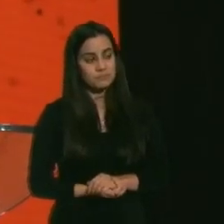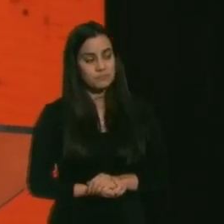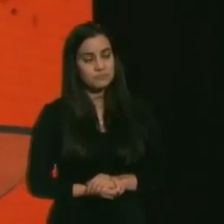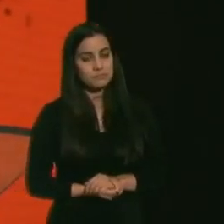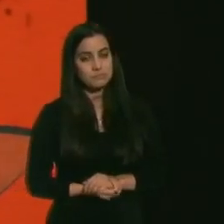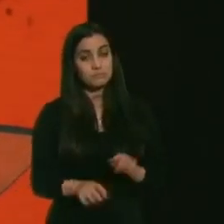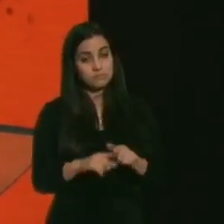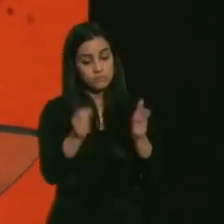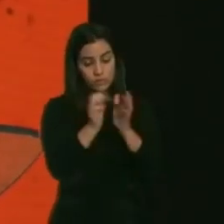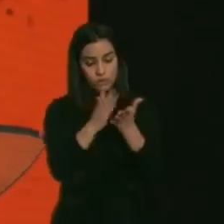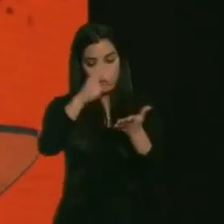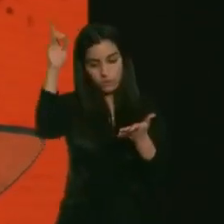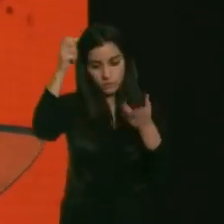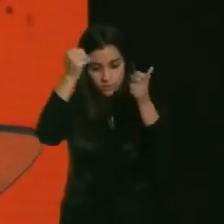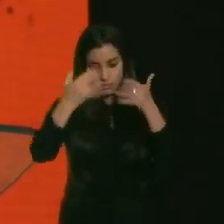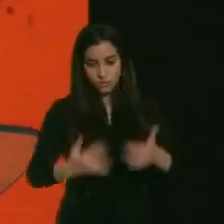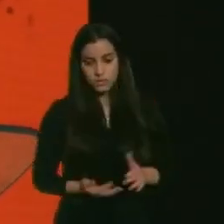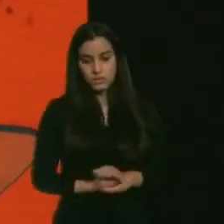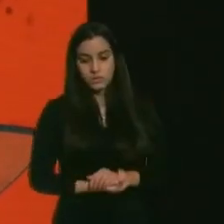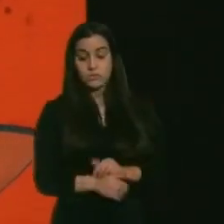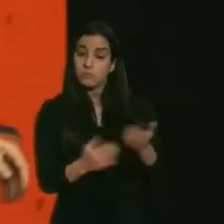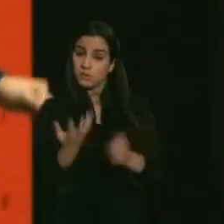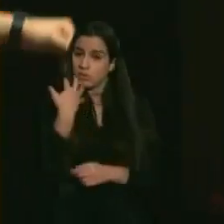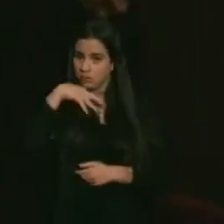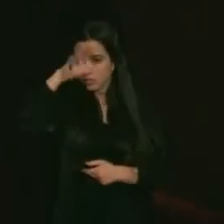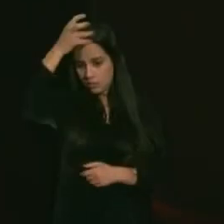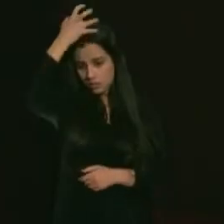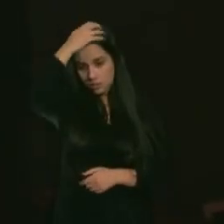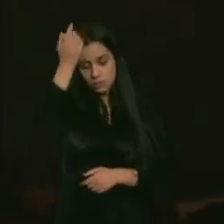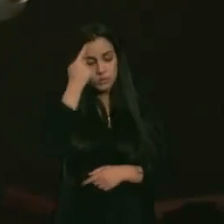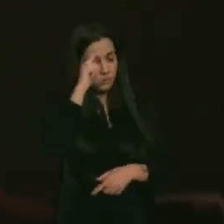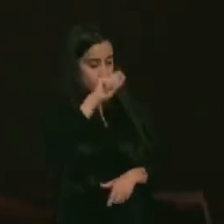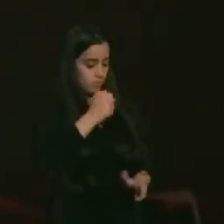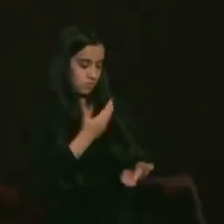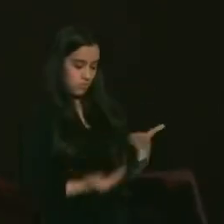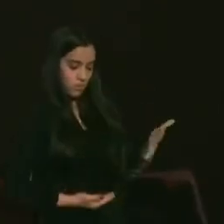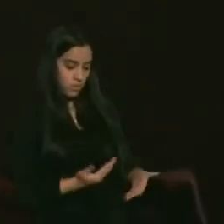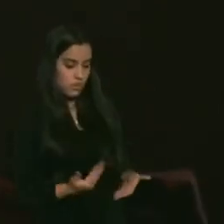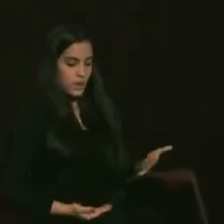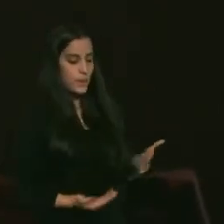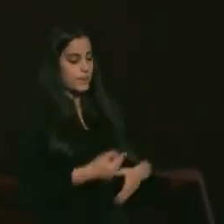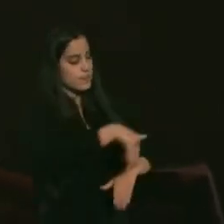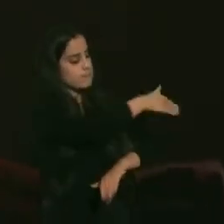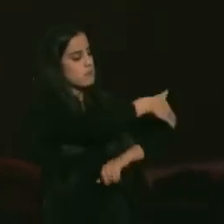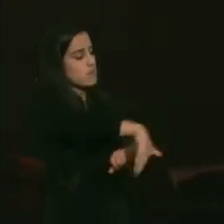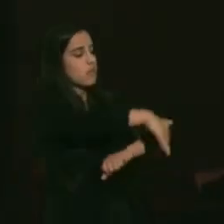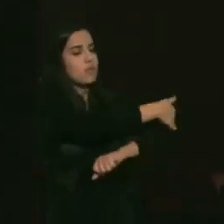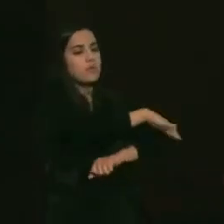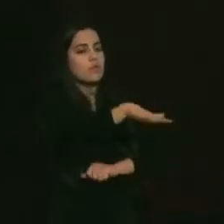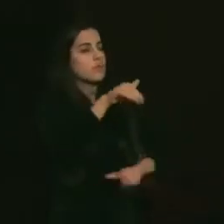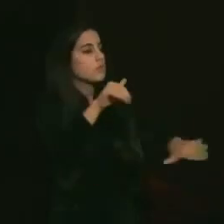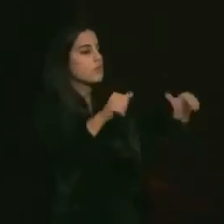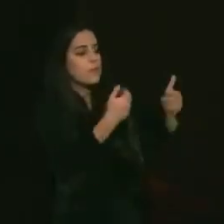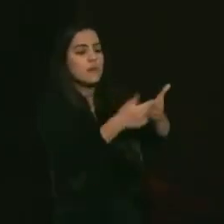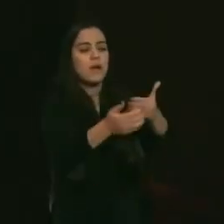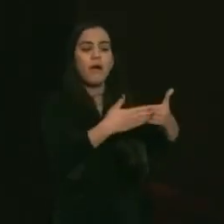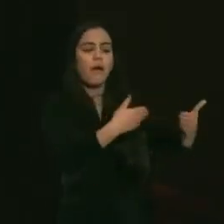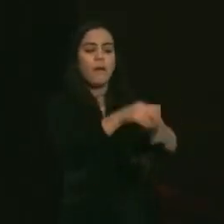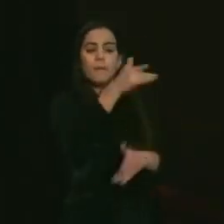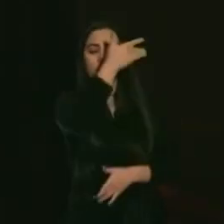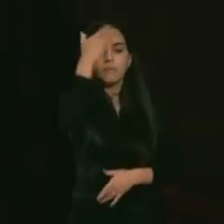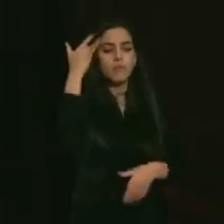Mas a Bíblia vai dizer que daí esse rei, então, ele manda os seus servos irem pelas ruas e convidarem qualquer pessoa que achassem pelo